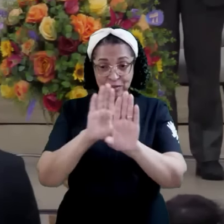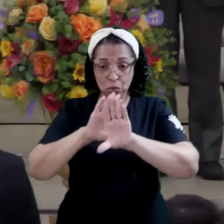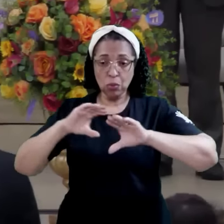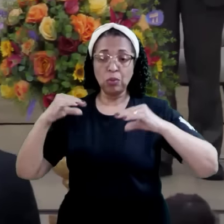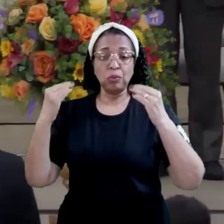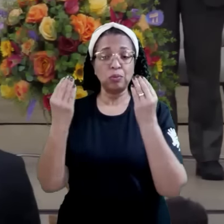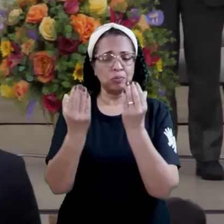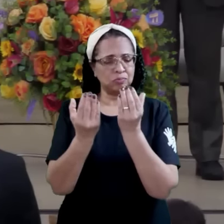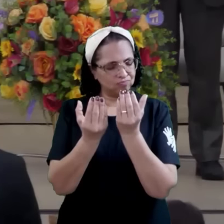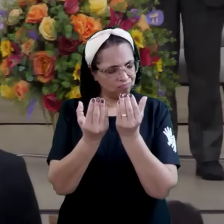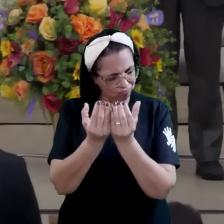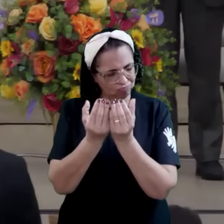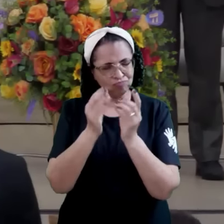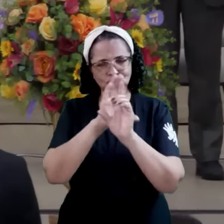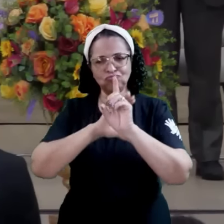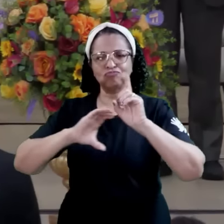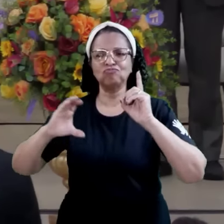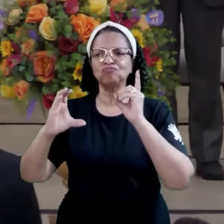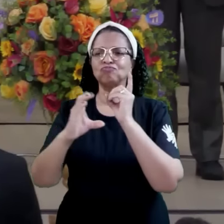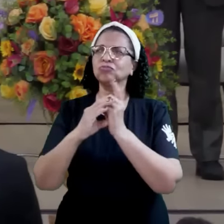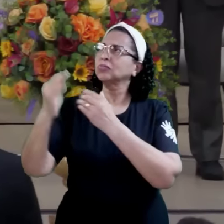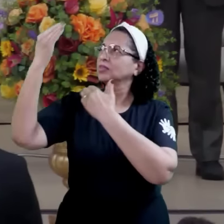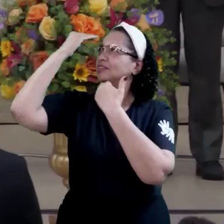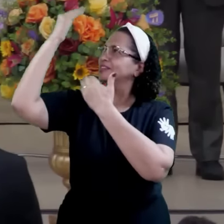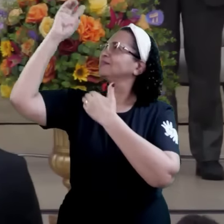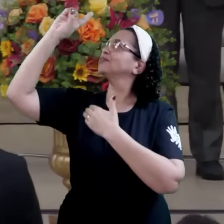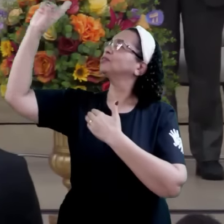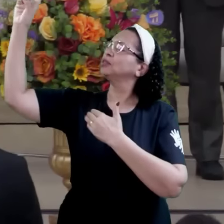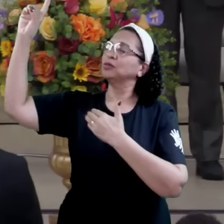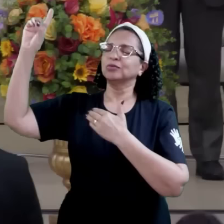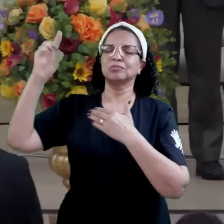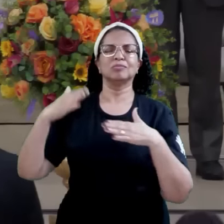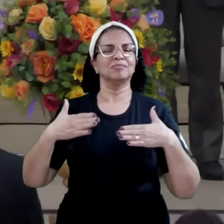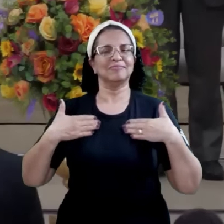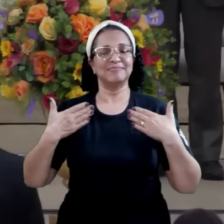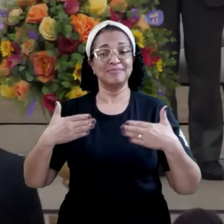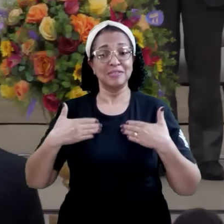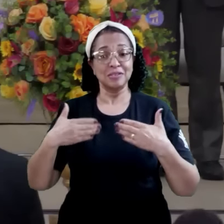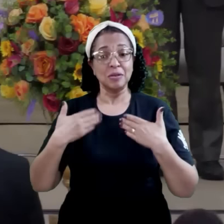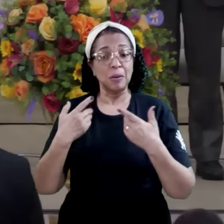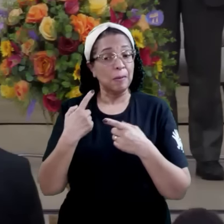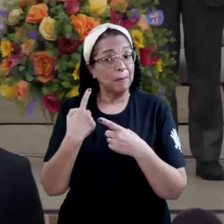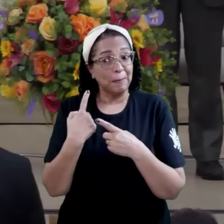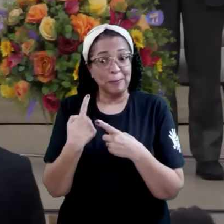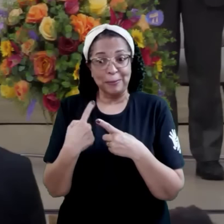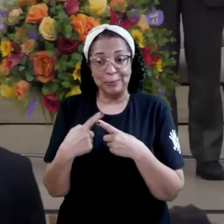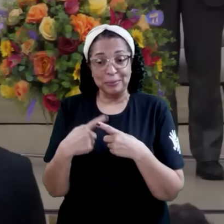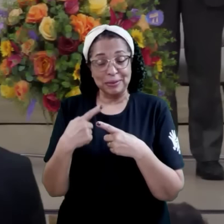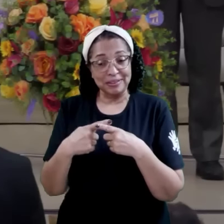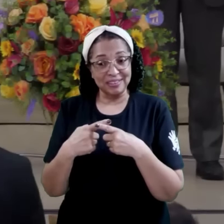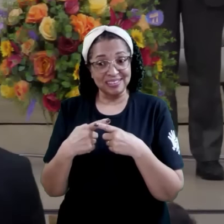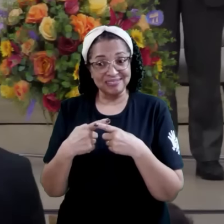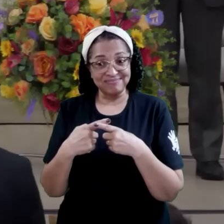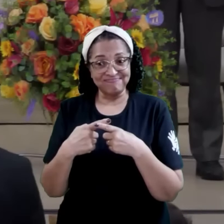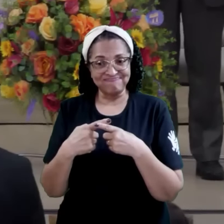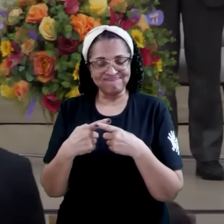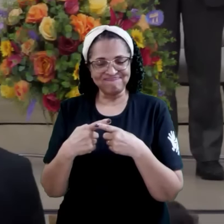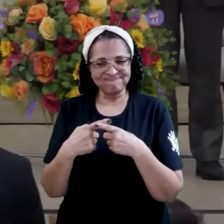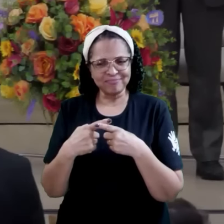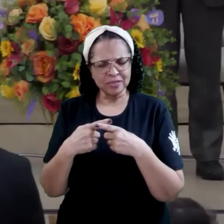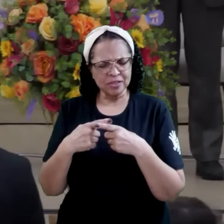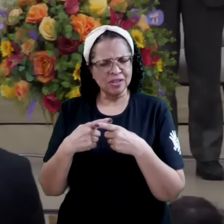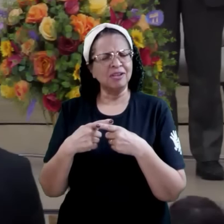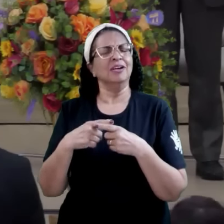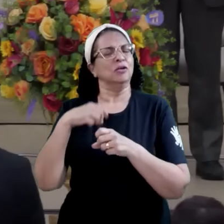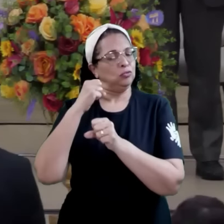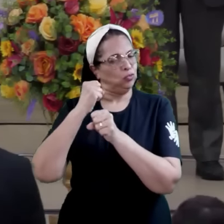nome de Jesus sou grato a Deus por este privilégio por poder fazer parte do da história deste Ministério